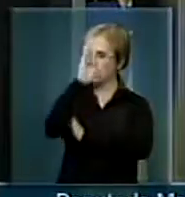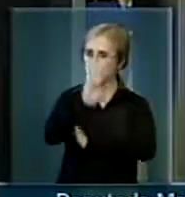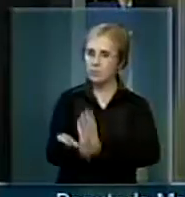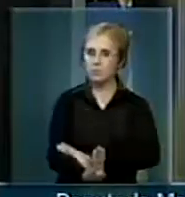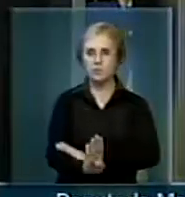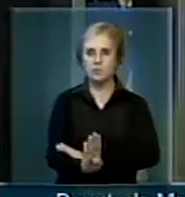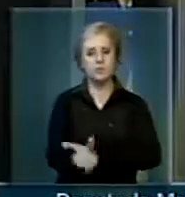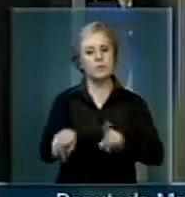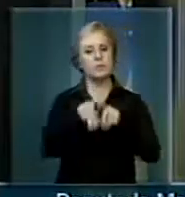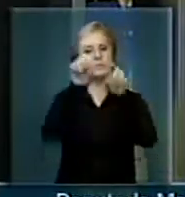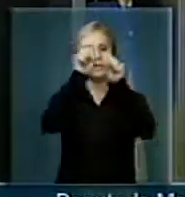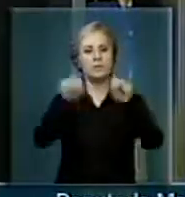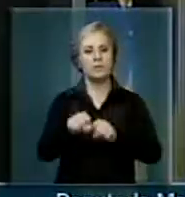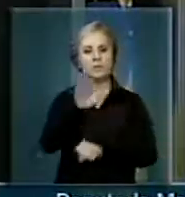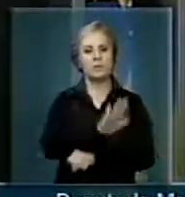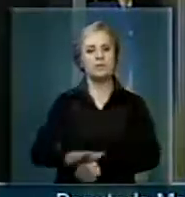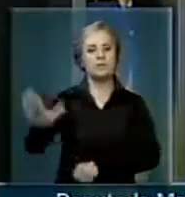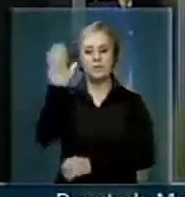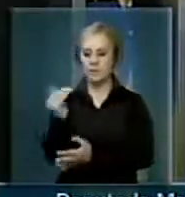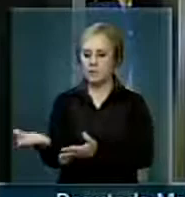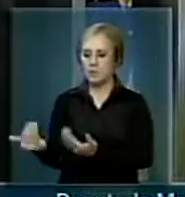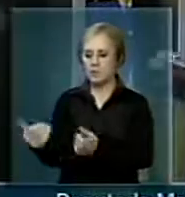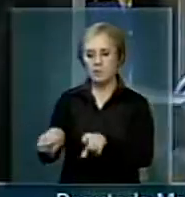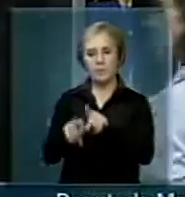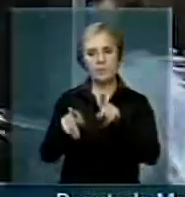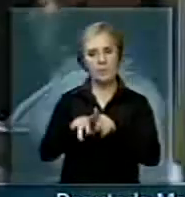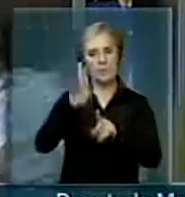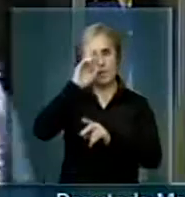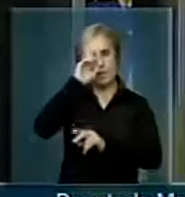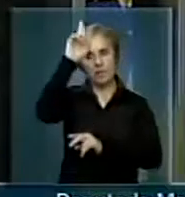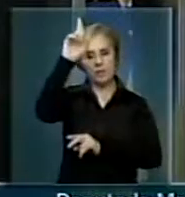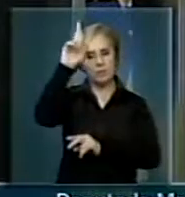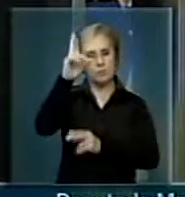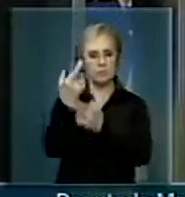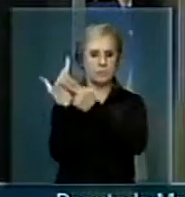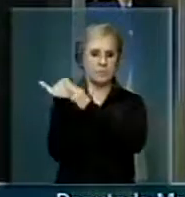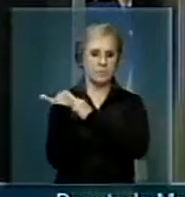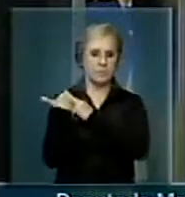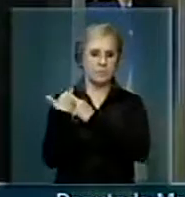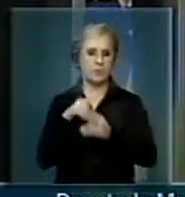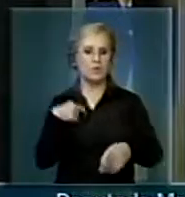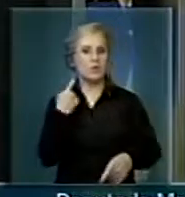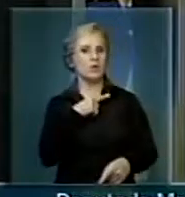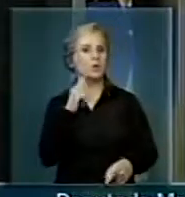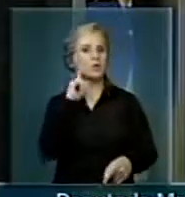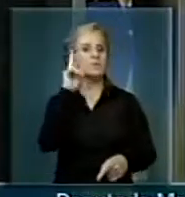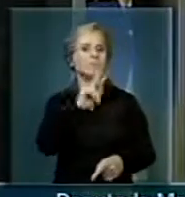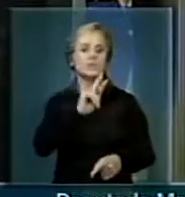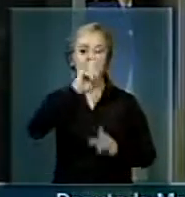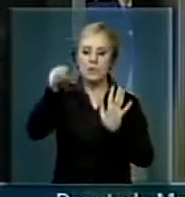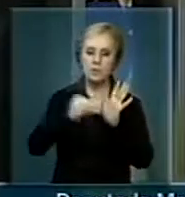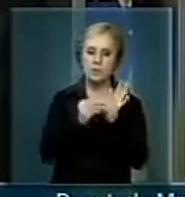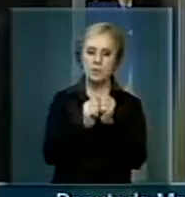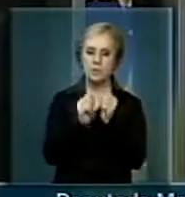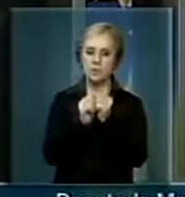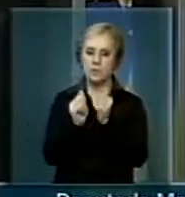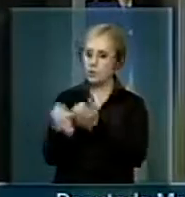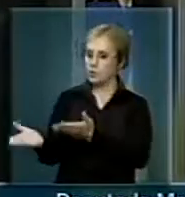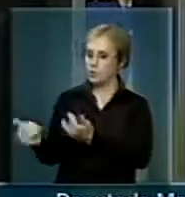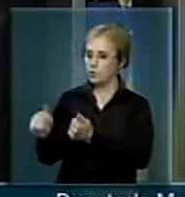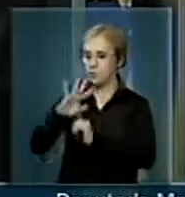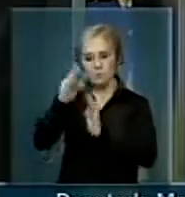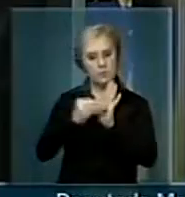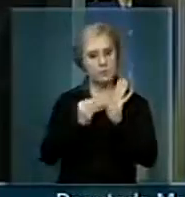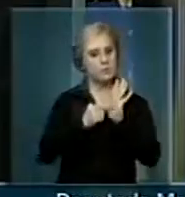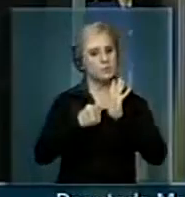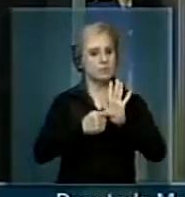né? E sobre o Sistema Nacional de Juventude, sobre suas responsabilidades. O que nós fazemos? Nós vinculamos ao tema da juventude essa restrição.